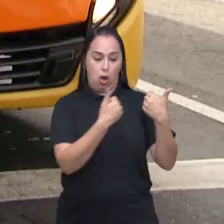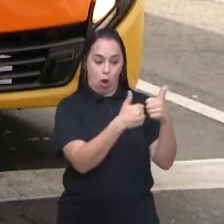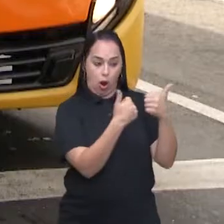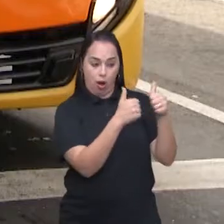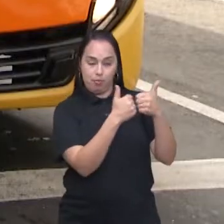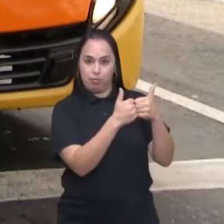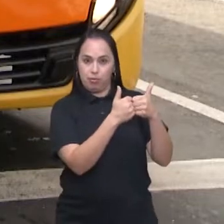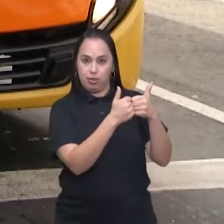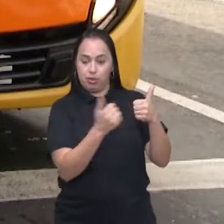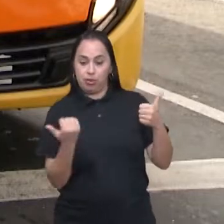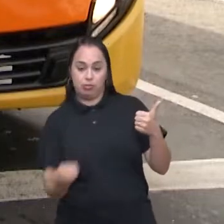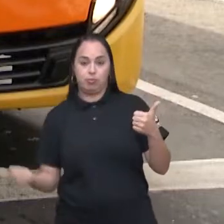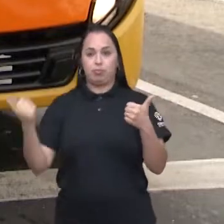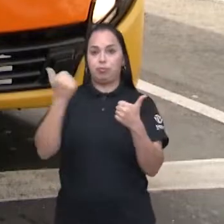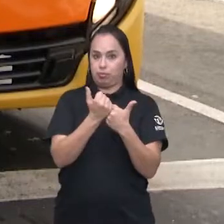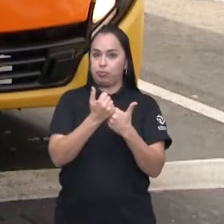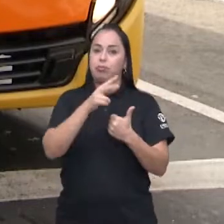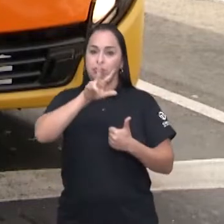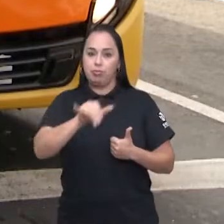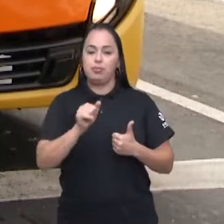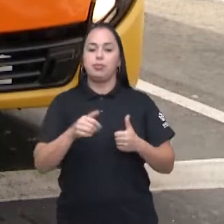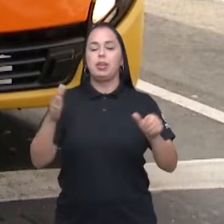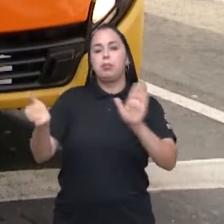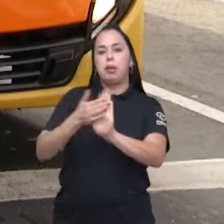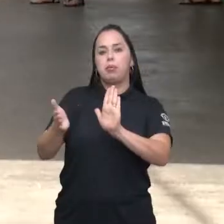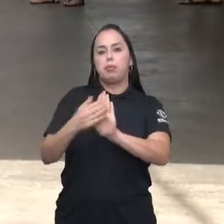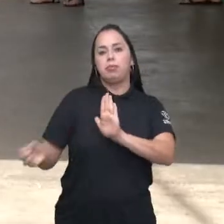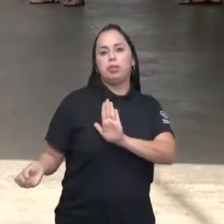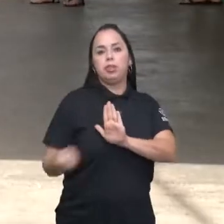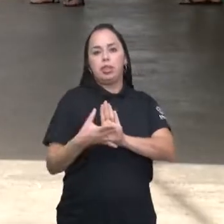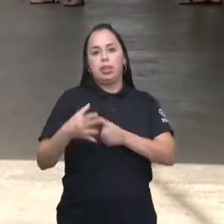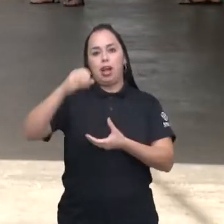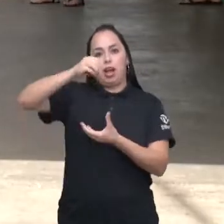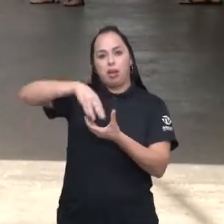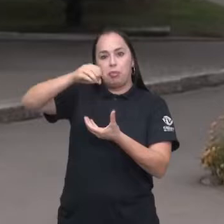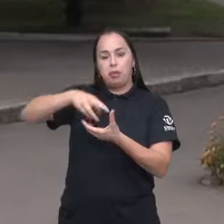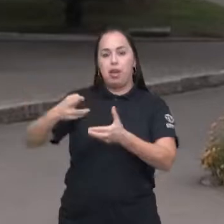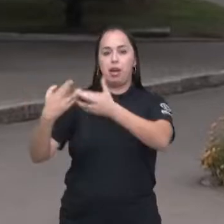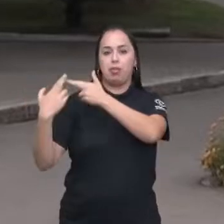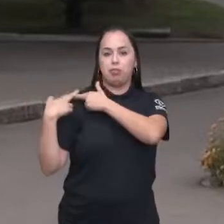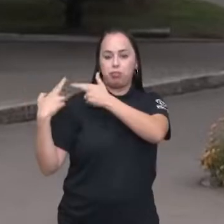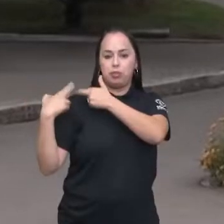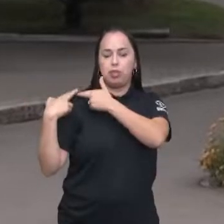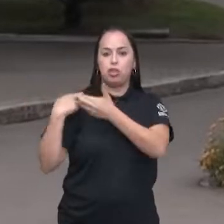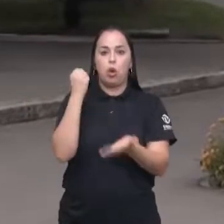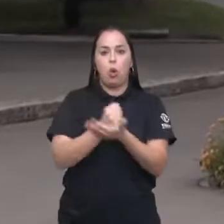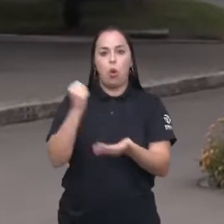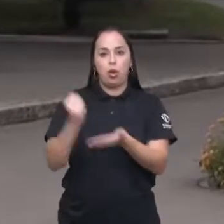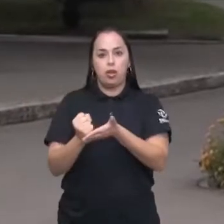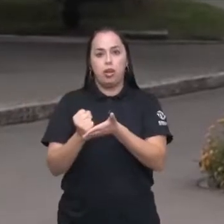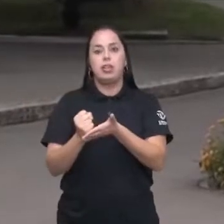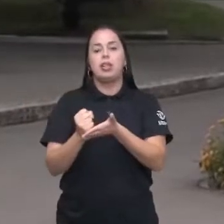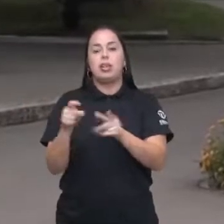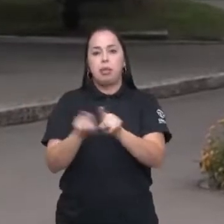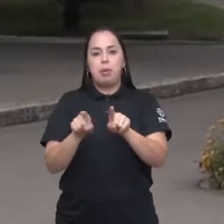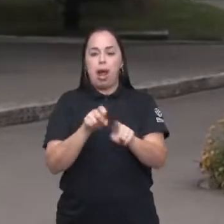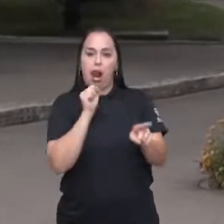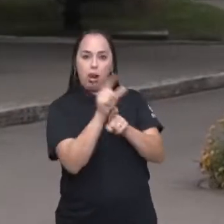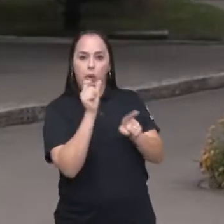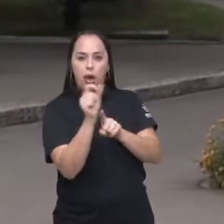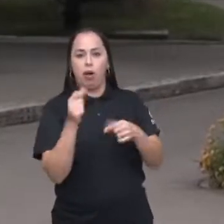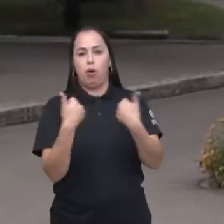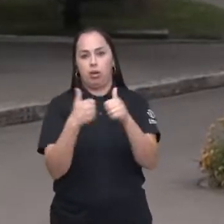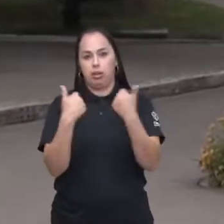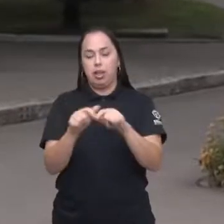elétricos que vão substituir os veículos a frota atual pela nova proposta a Urban ficará responsável pela